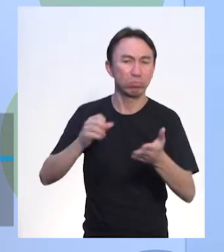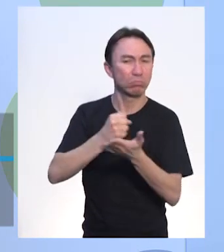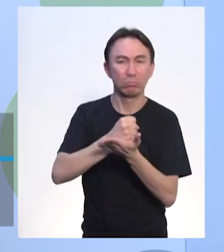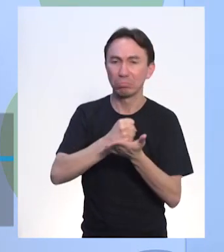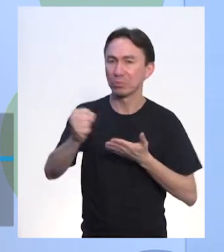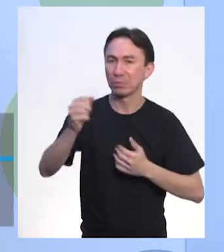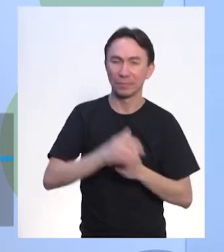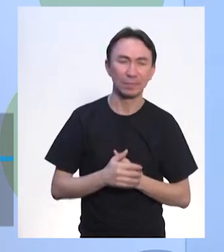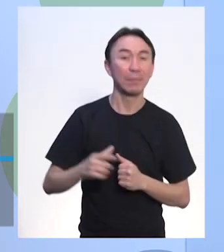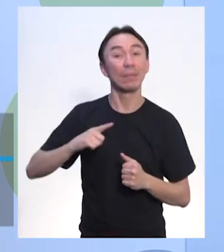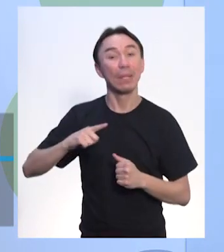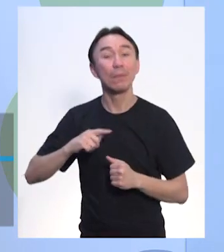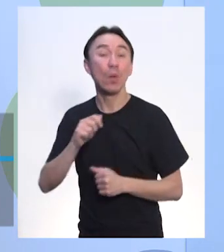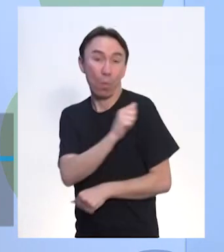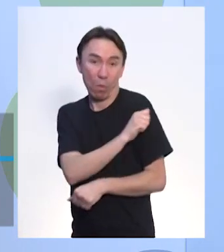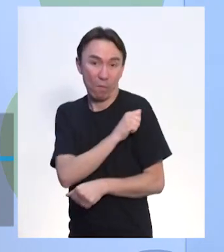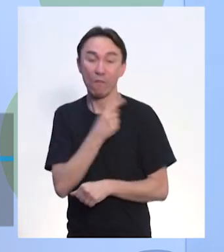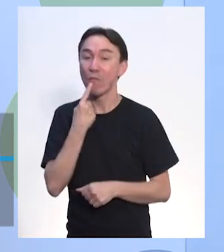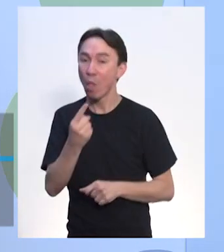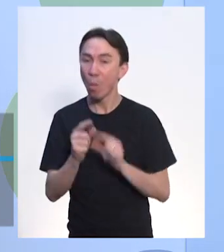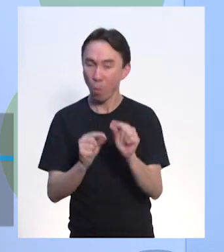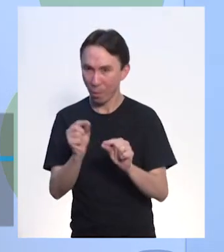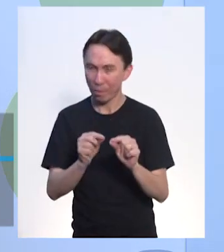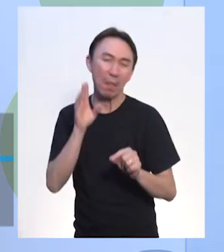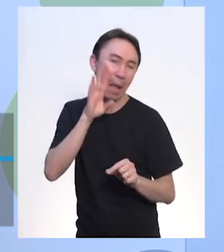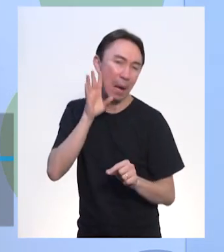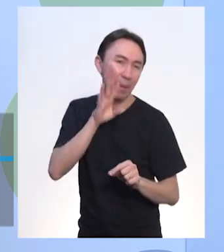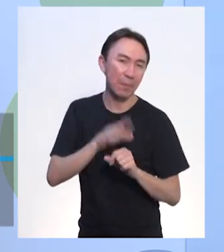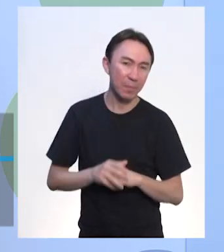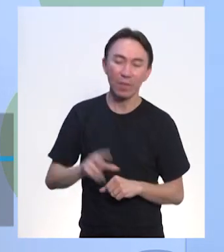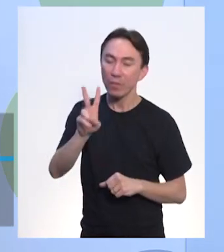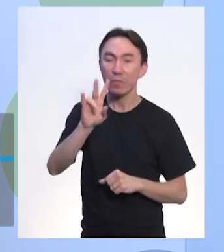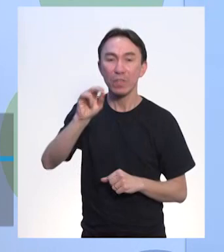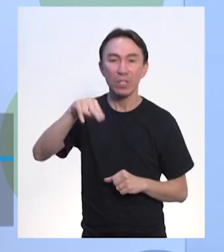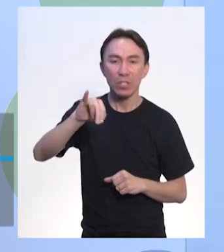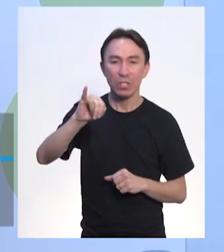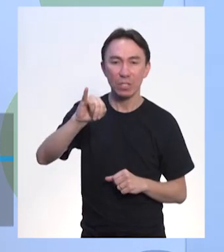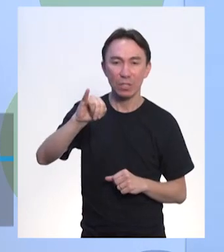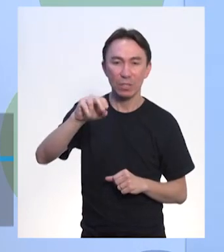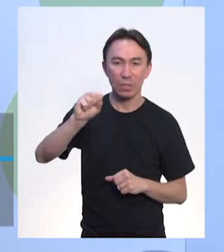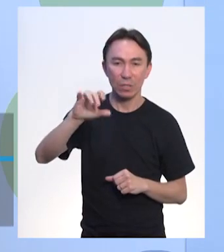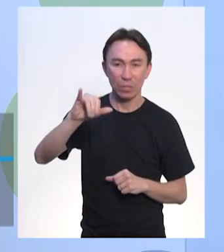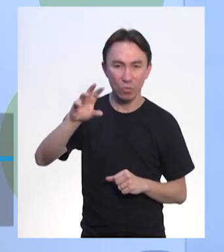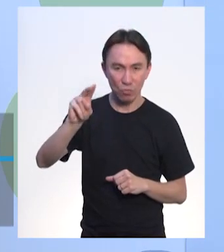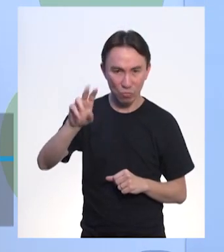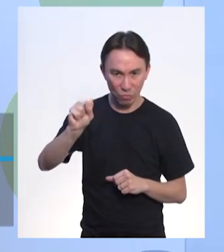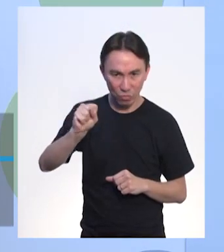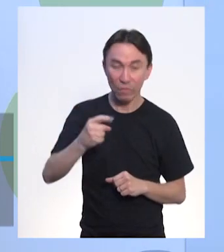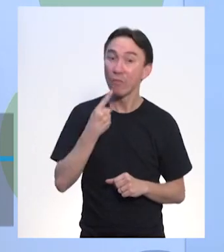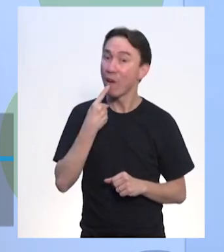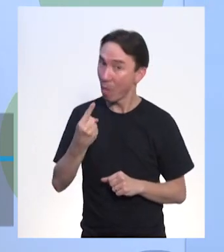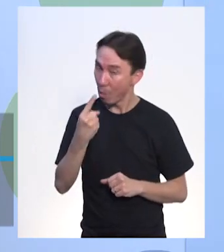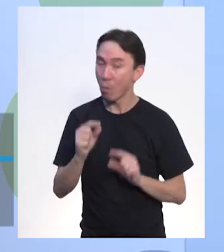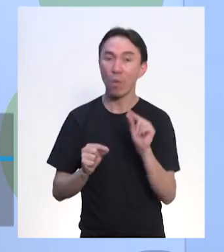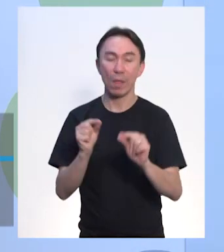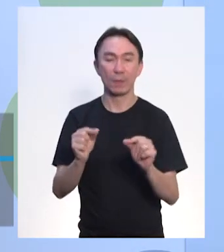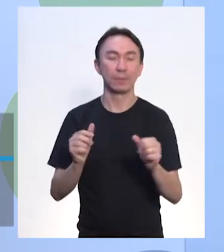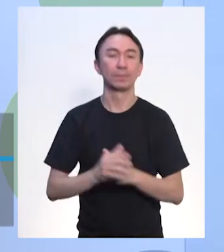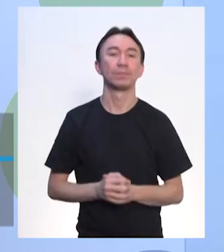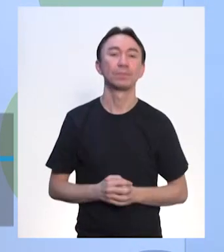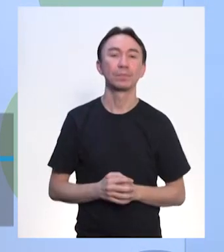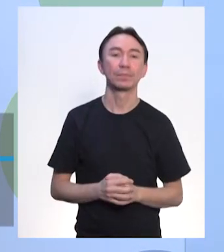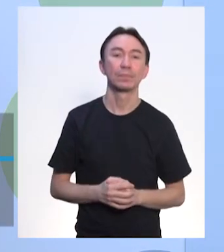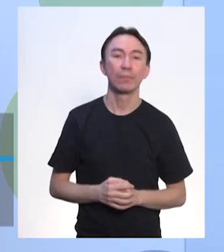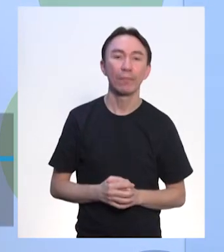legal, Mara. Vamos lá. O Vinícius Chaves Carvalho, da escola Eurípides Simões de Paula. Ele escreveu assim,